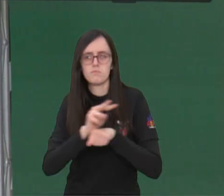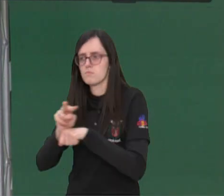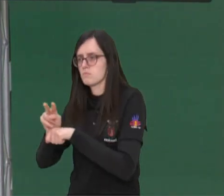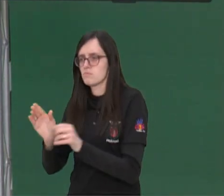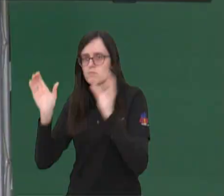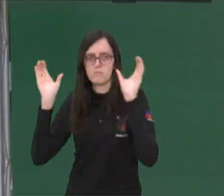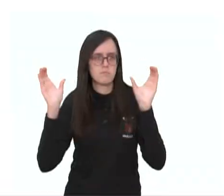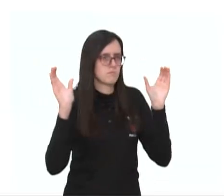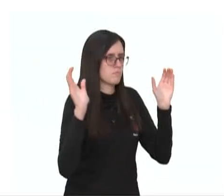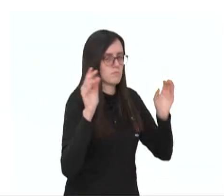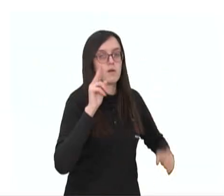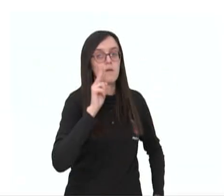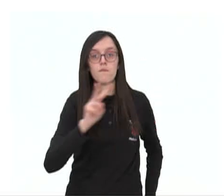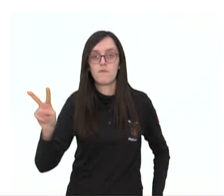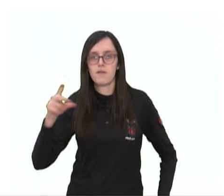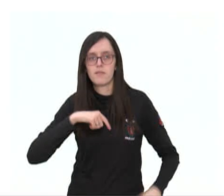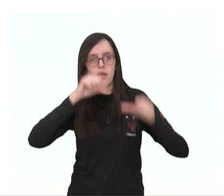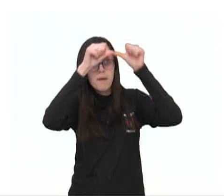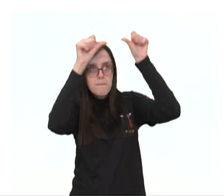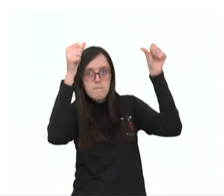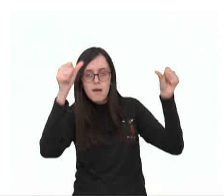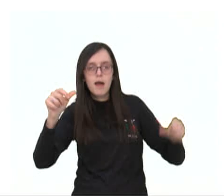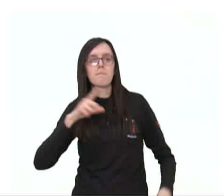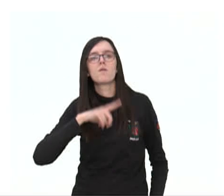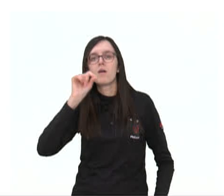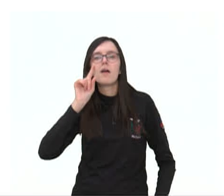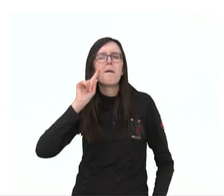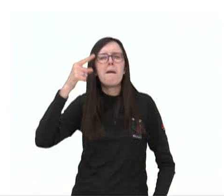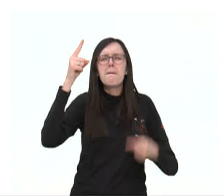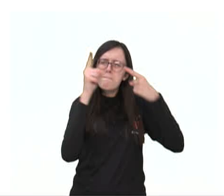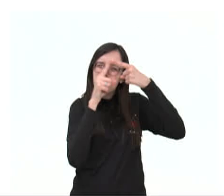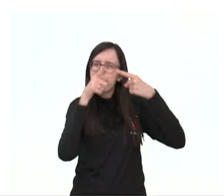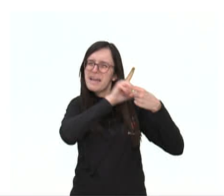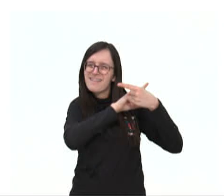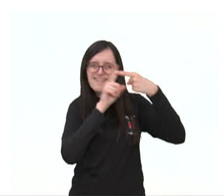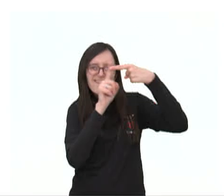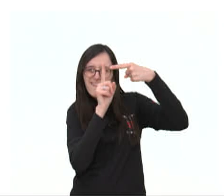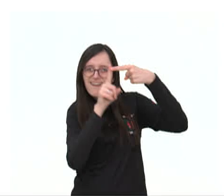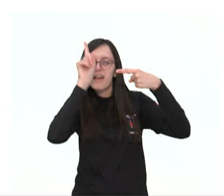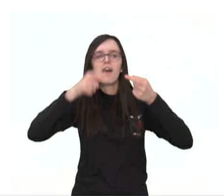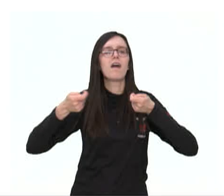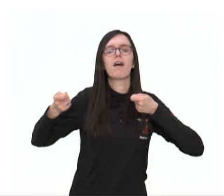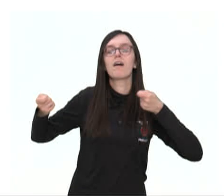você, mostrando. Então, você tem o forte do presépio,